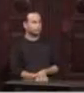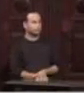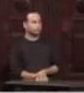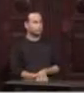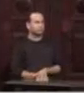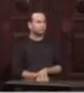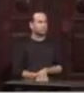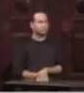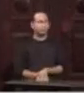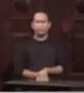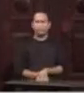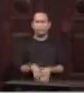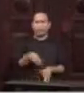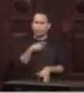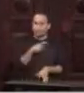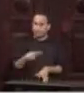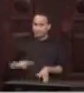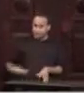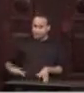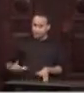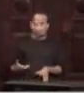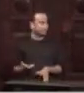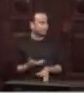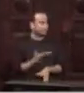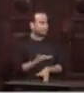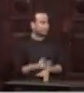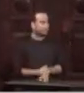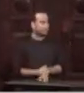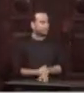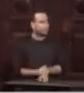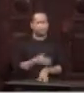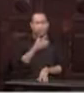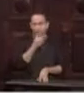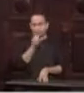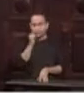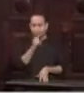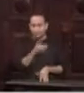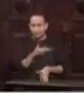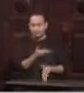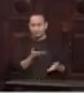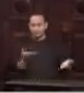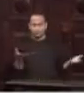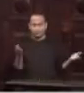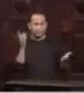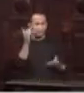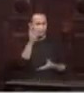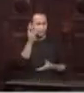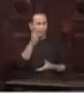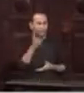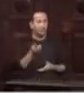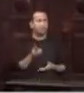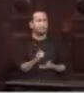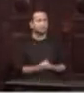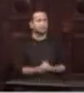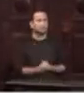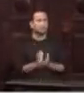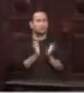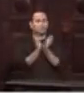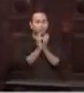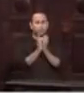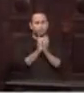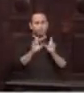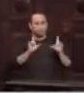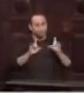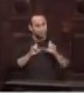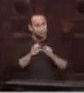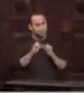Senhor presidente, deputado Conte Bittencourt, senhoras e senhores deputados, espectadores da TV Alerj, o que me traz